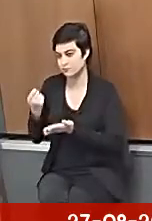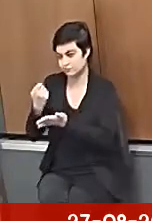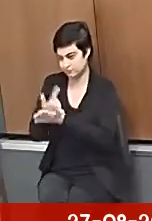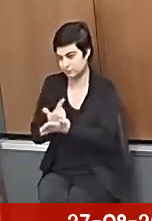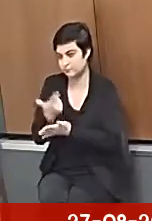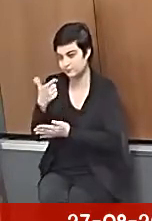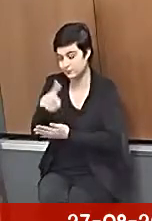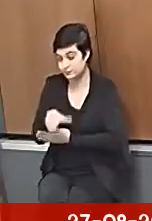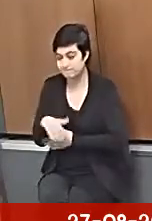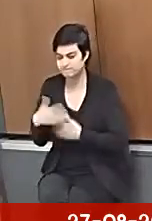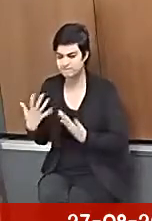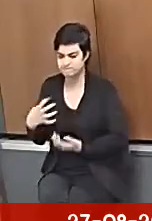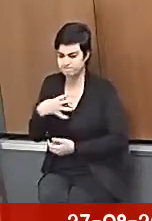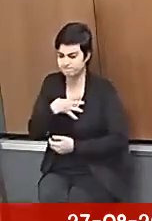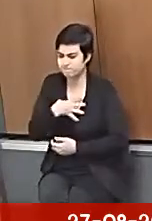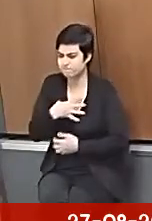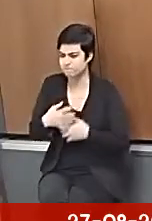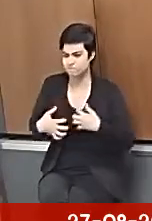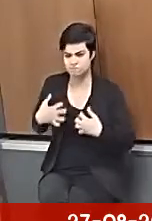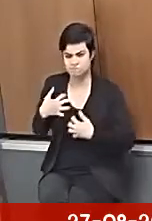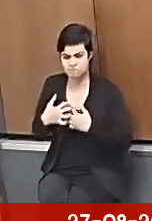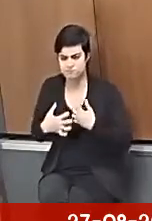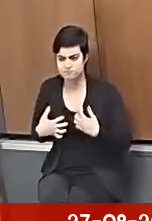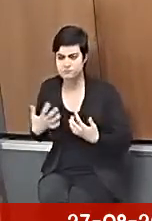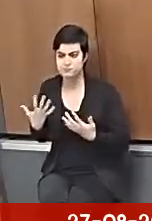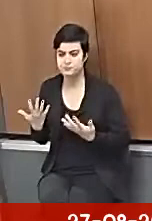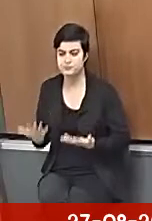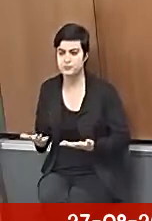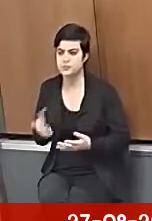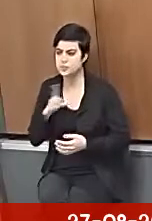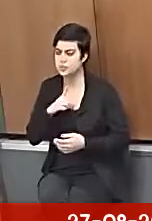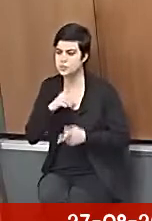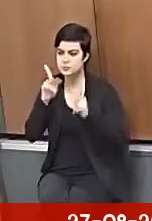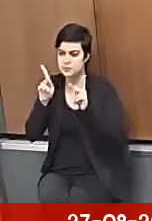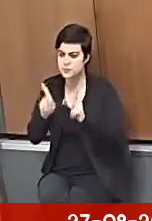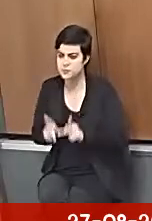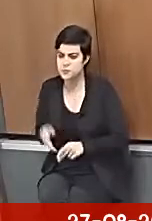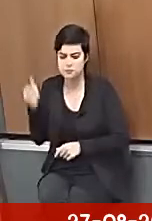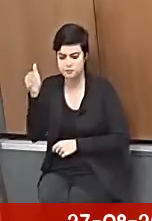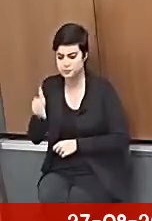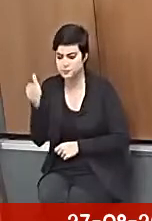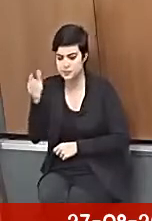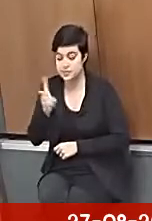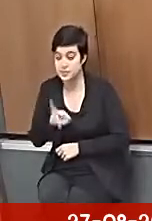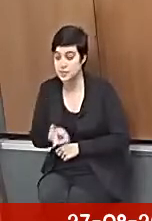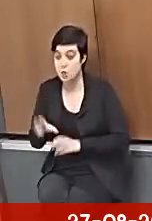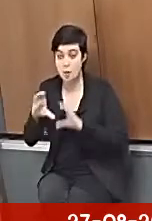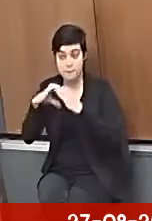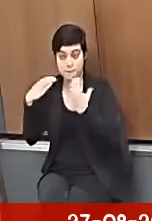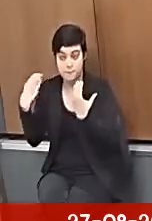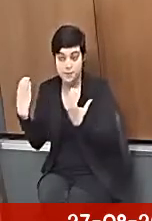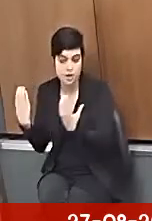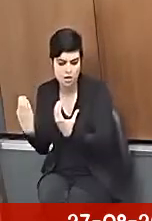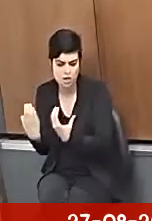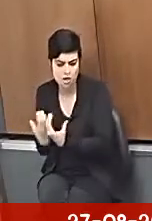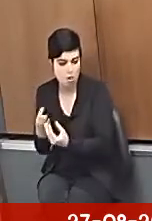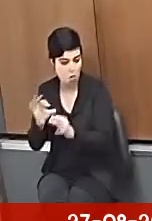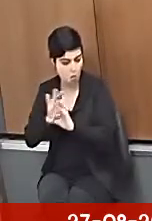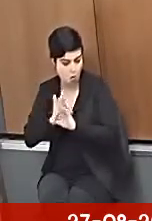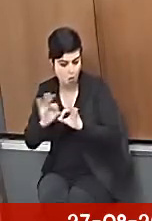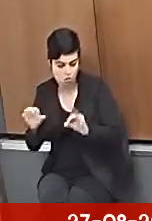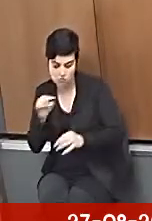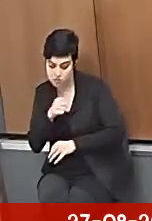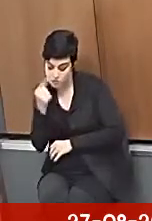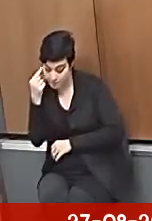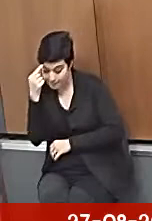e os pessoal que já era da velha guarda que é muito mineiro falou comigo sign o mineirão não é essa a brastemp que está pensando